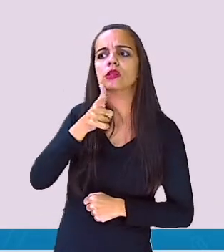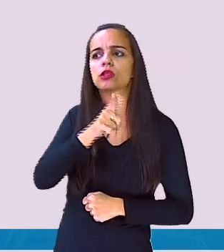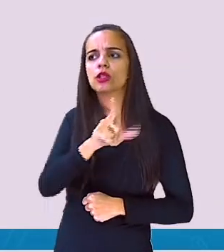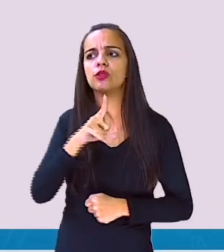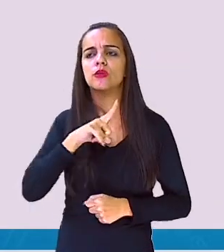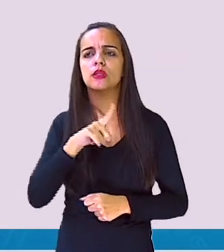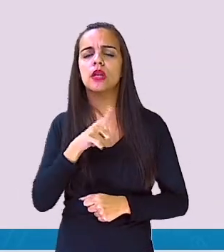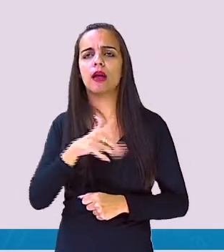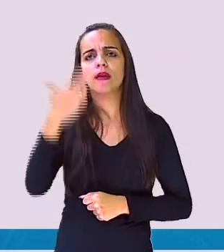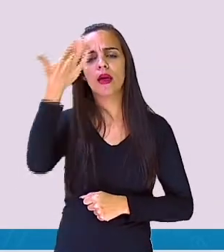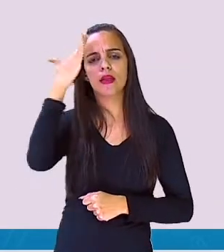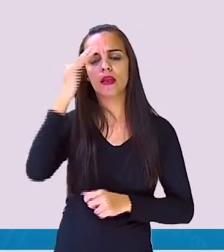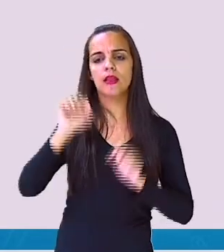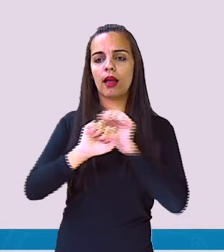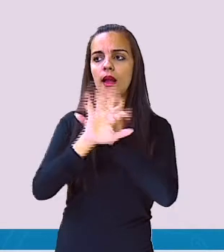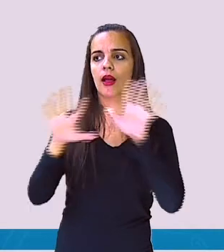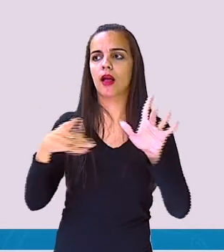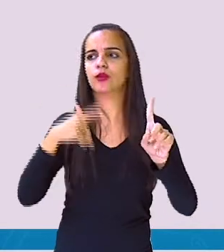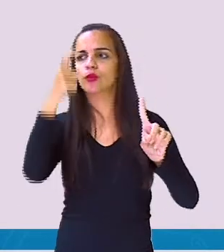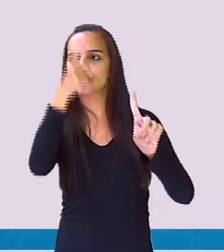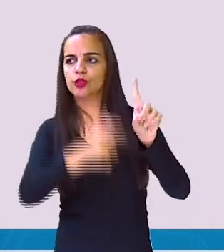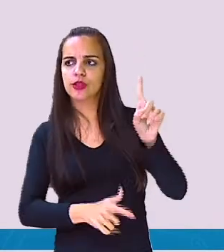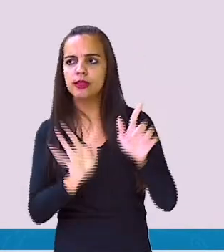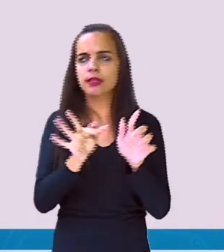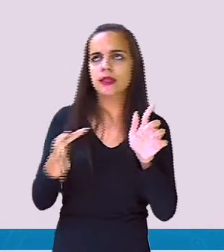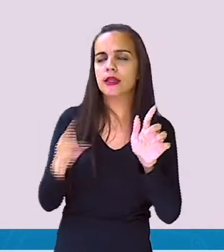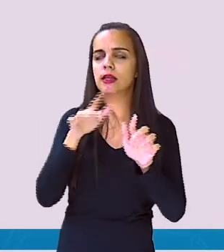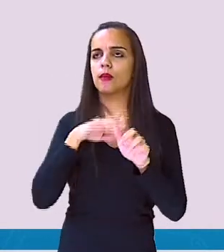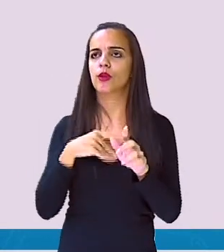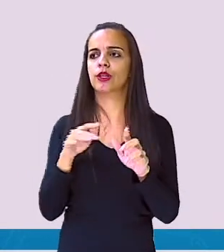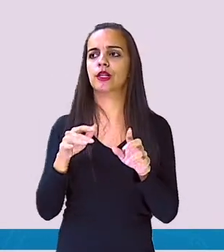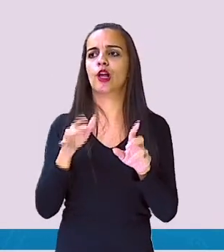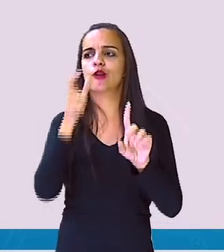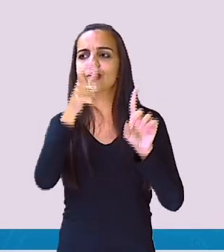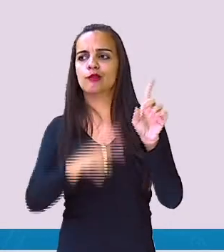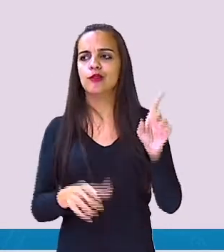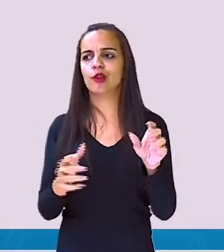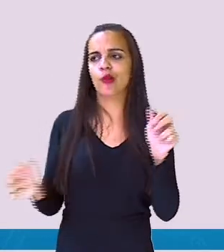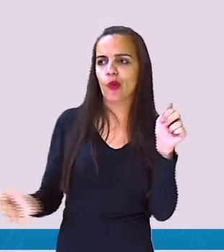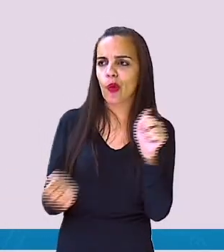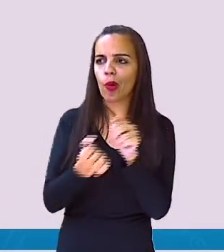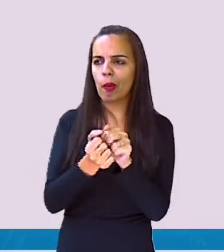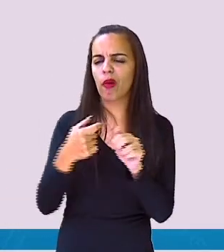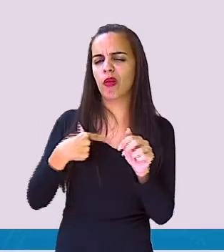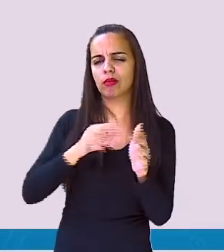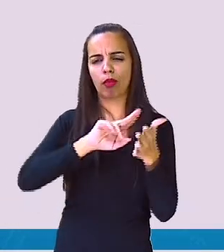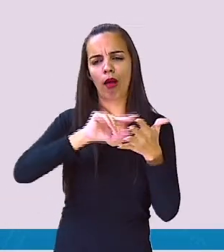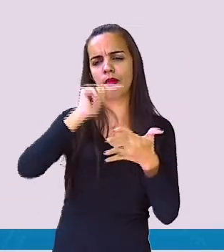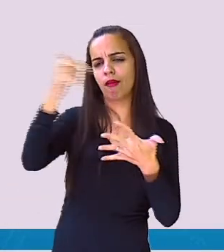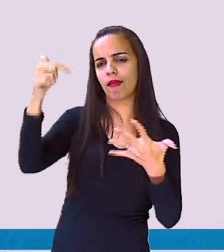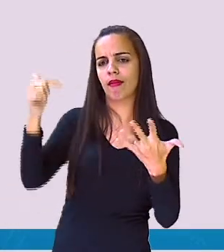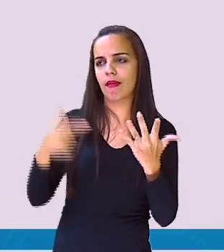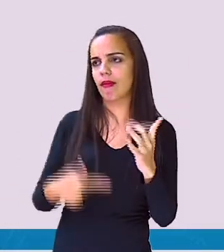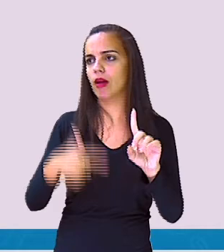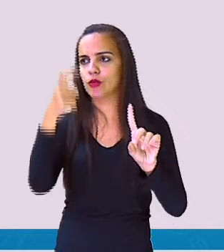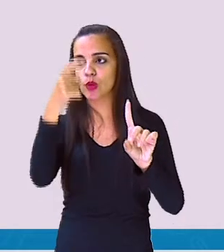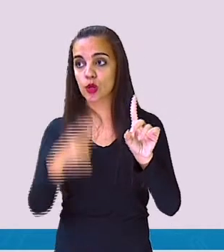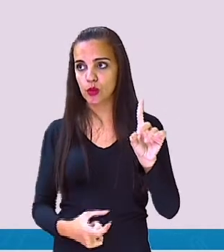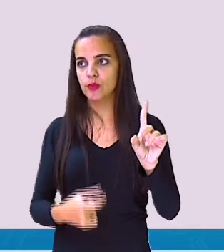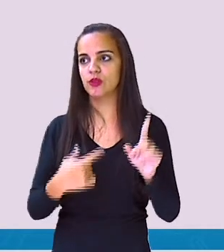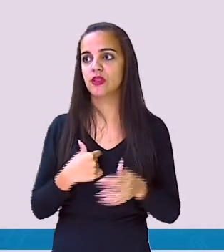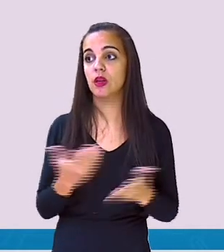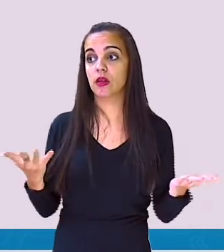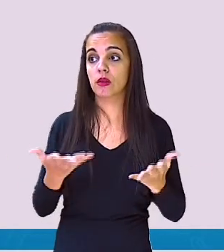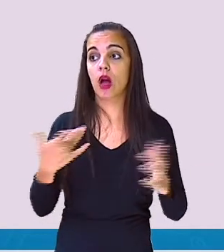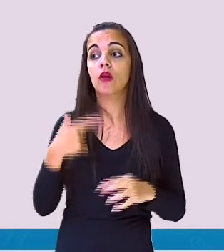últimos sujeitos, sujeito simples, o sujeito composto, porque são mais fáceis, não tem muita regra, né? Então agora nós